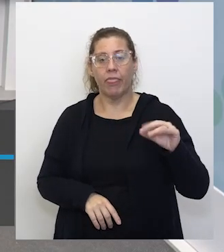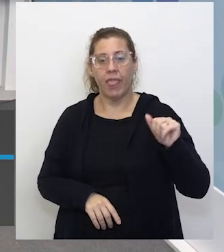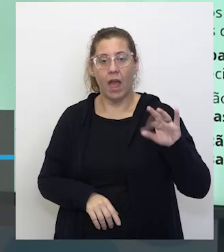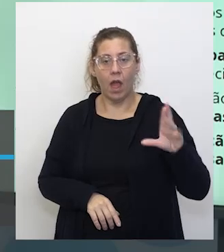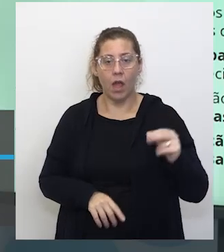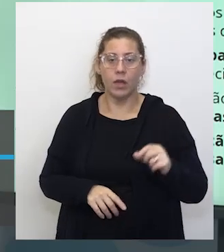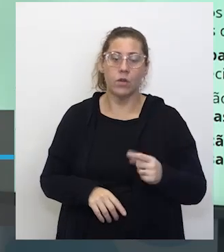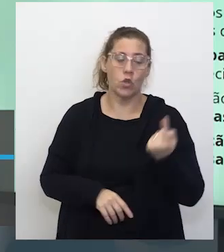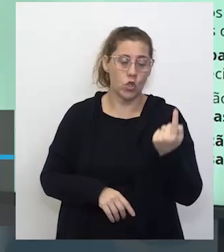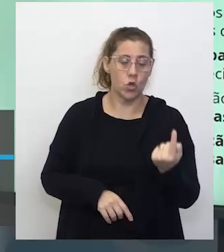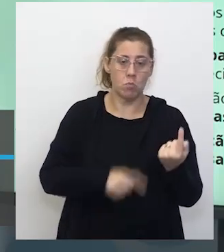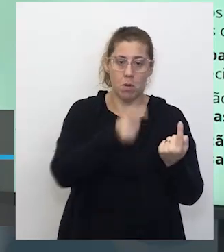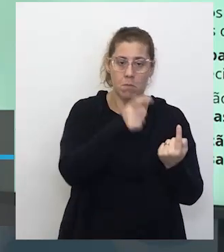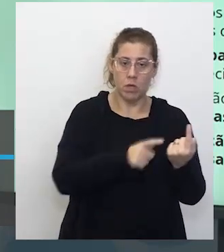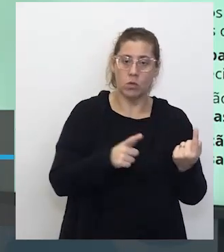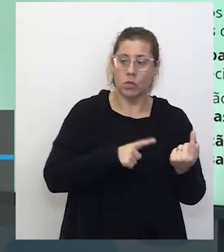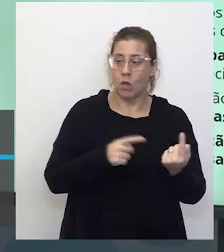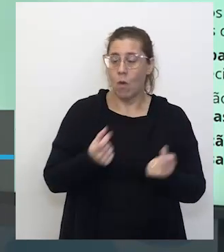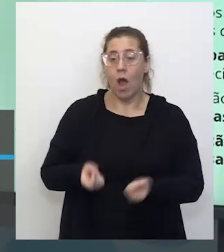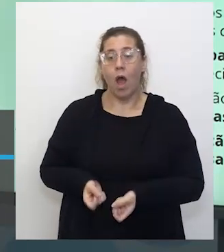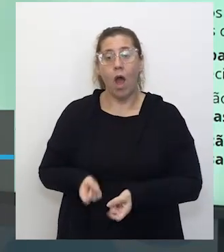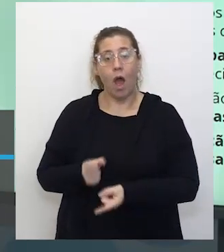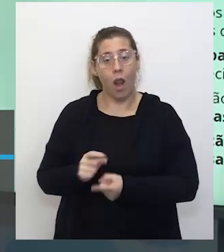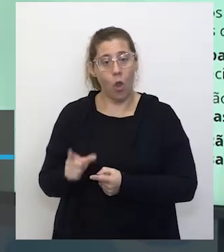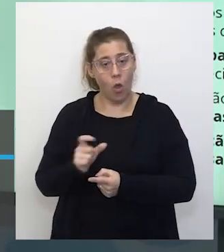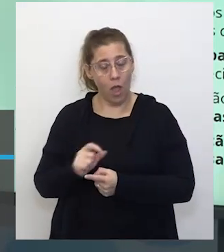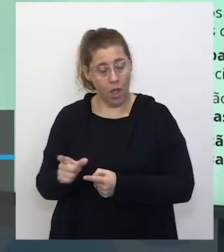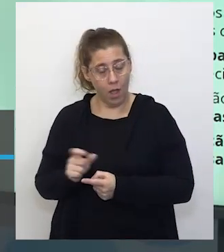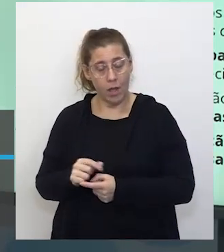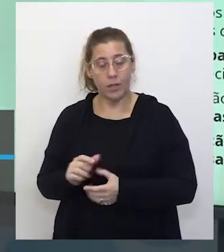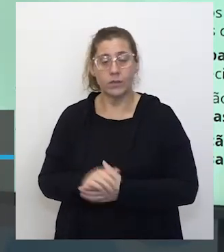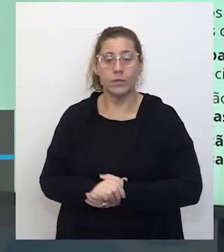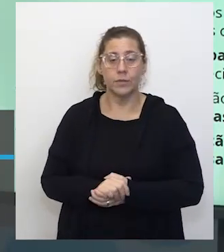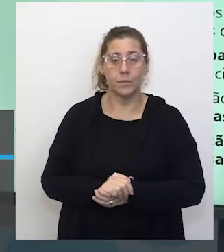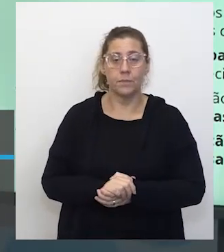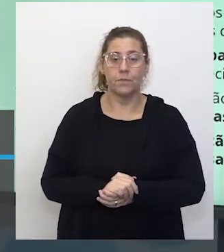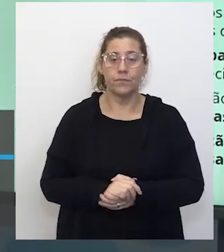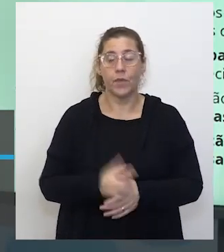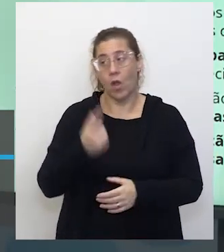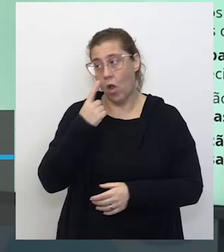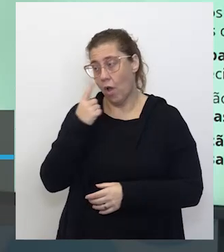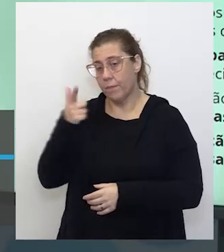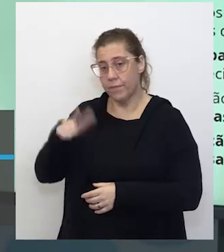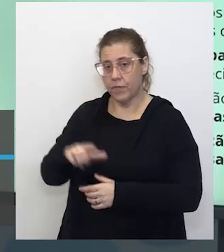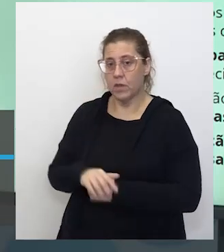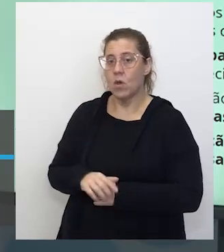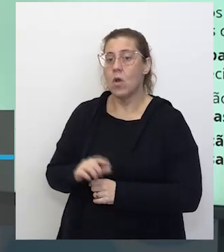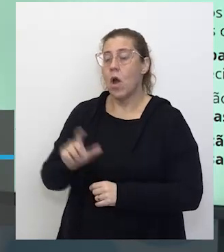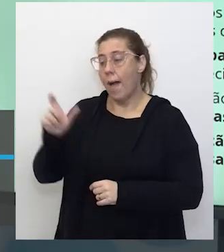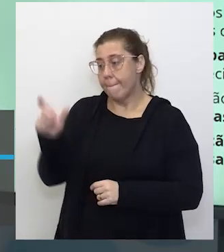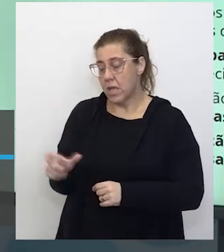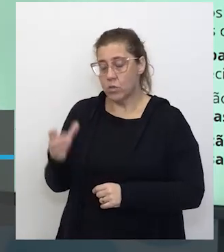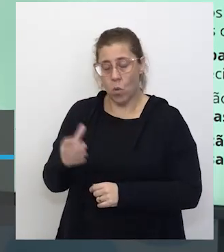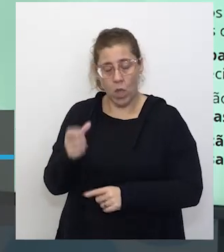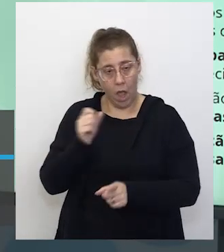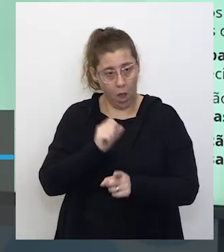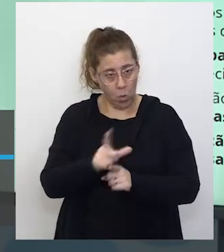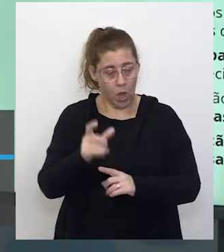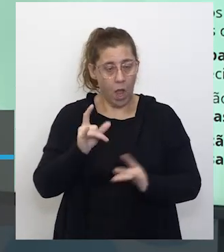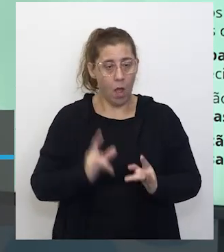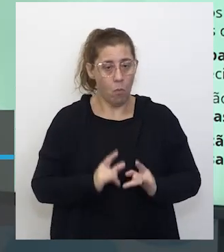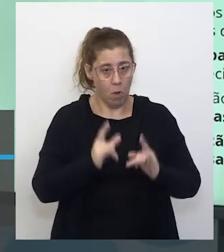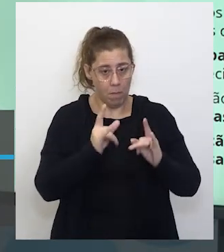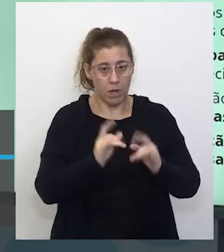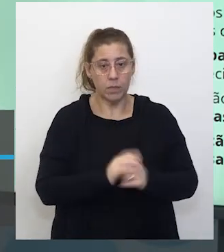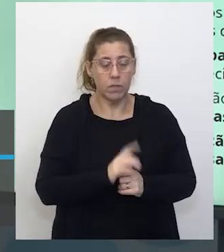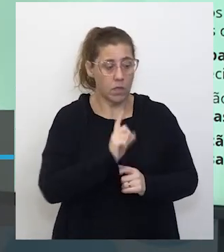uma pessoa que está alugando o seu apartamento, e agora eu vou repetir, veja, alguém está querendo alugar o apartamento,